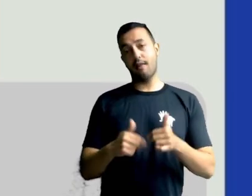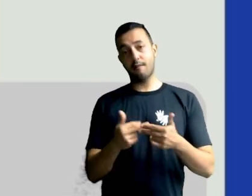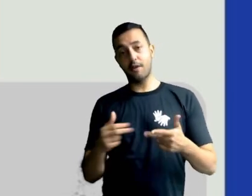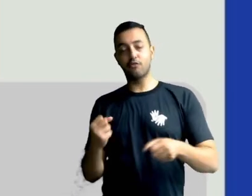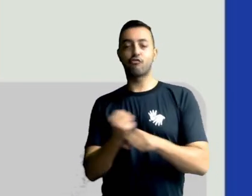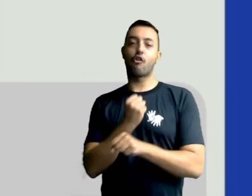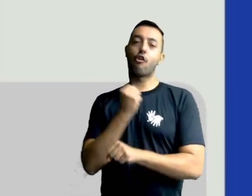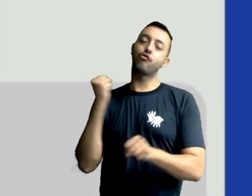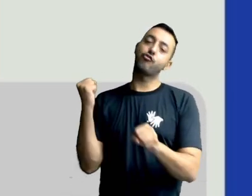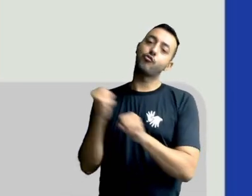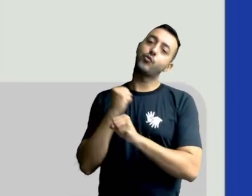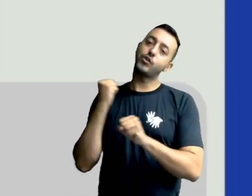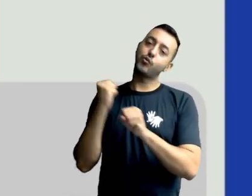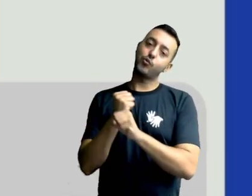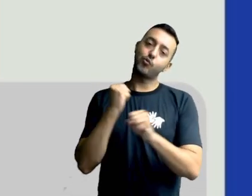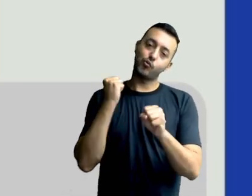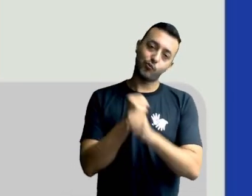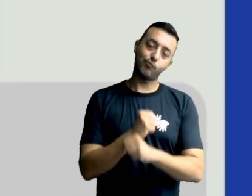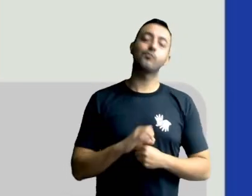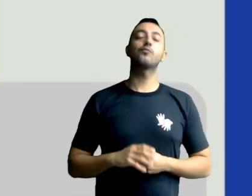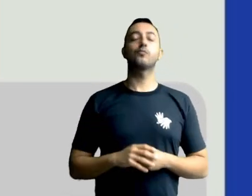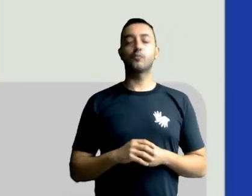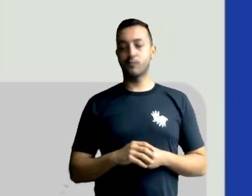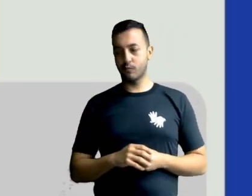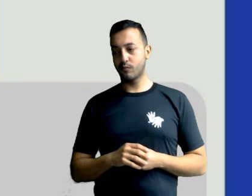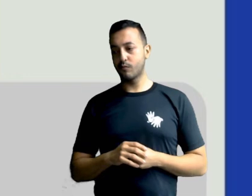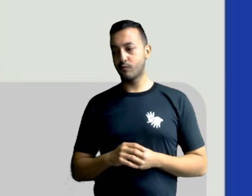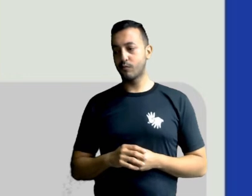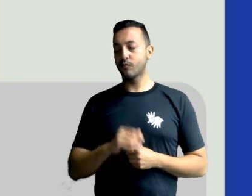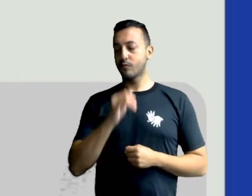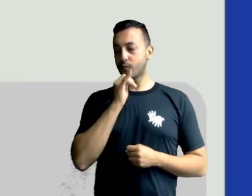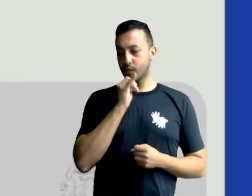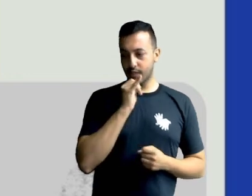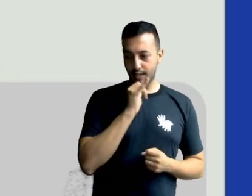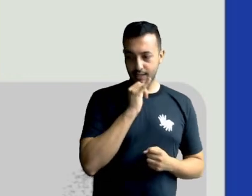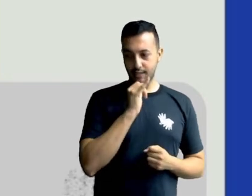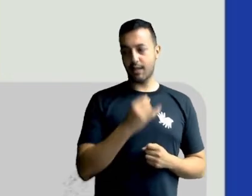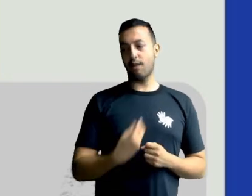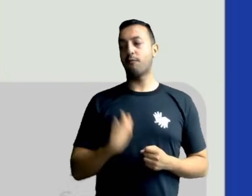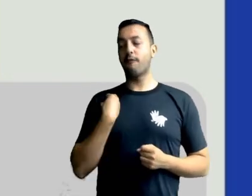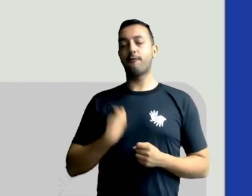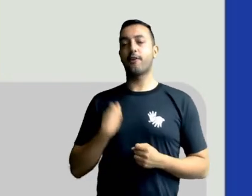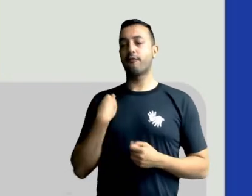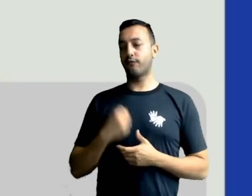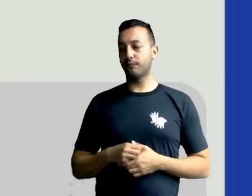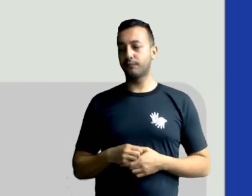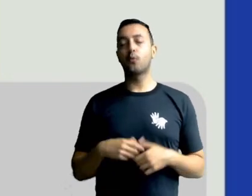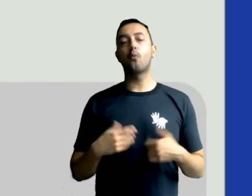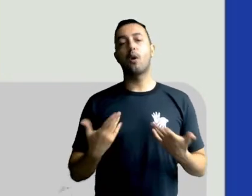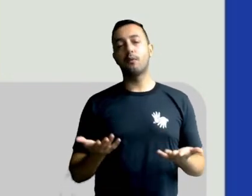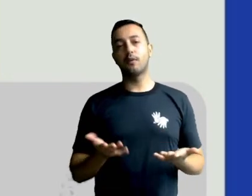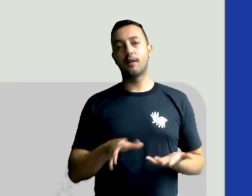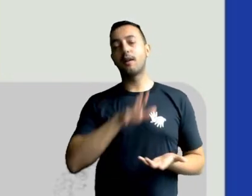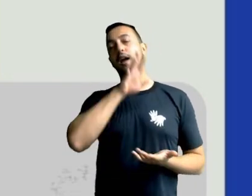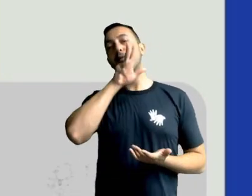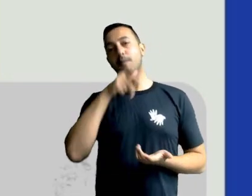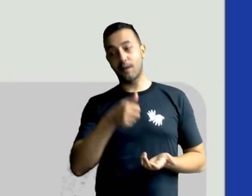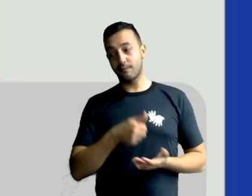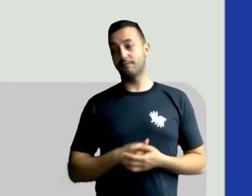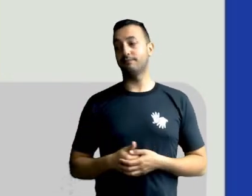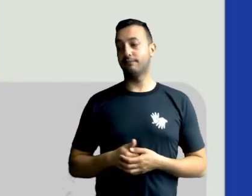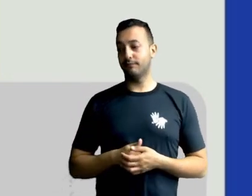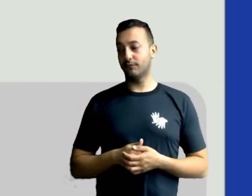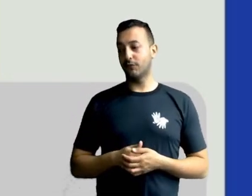os elementos construídos. Vamos para alguns exemplos de seres vivos. Quais são os seres